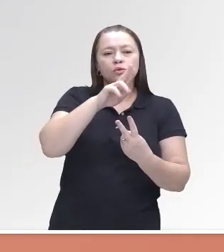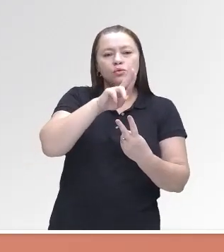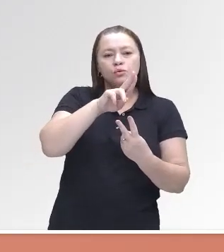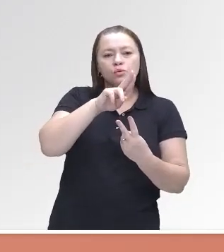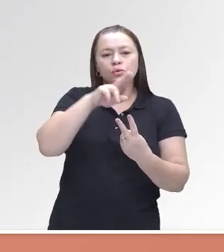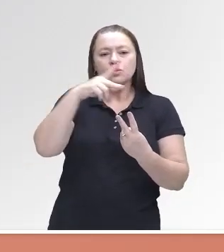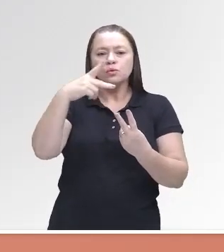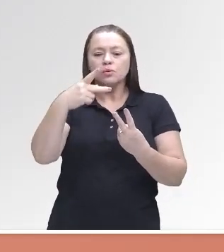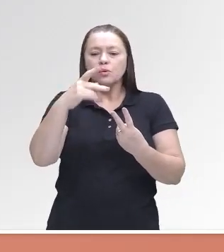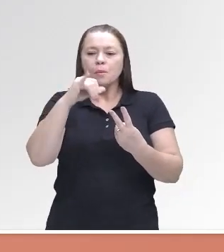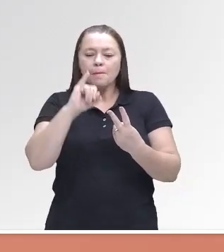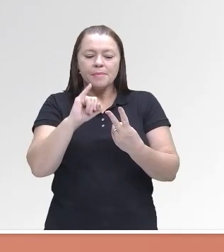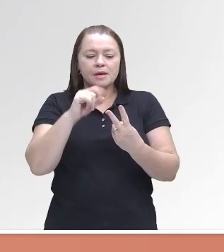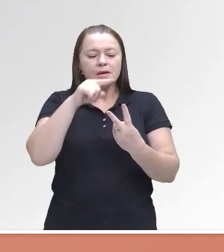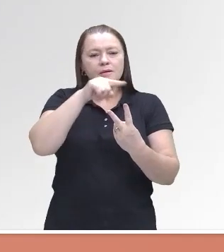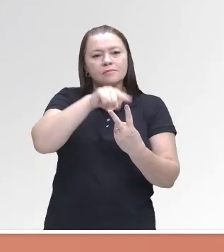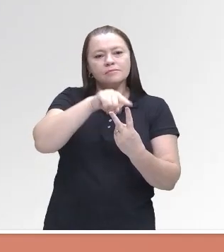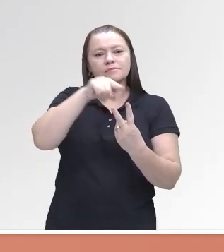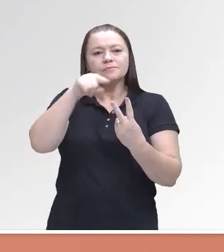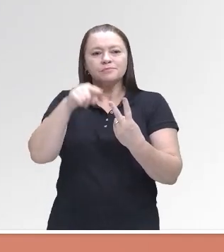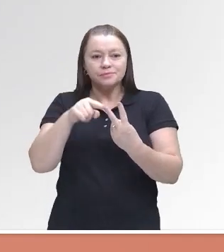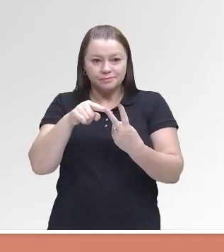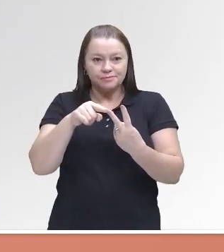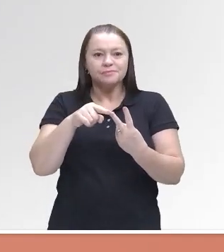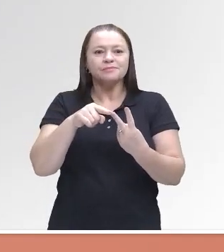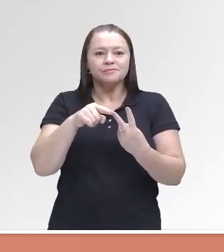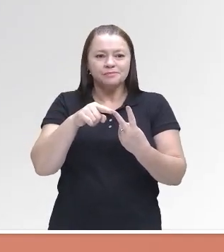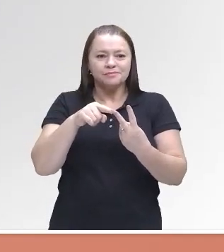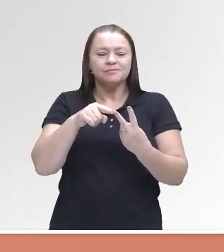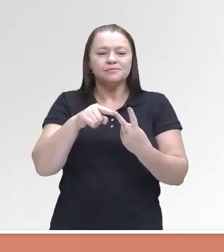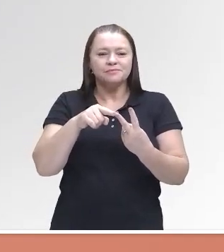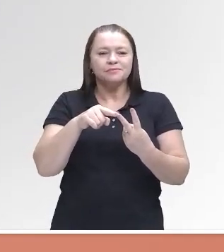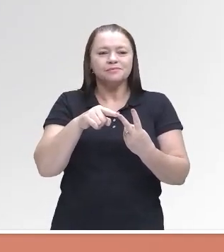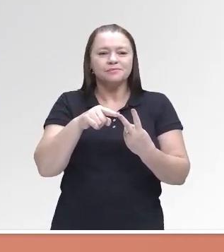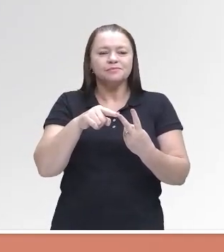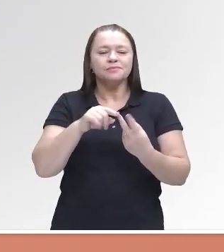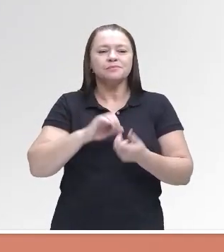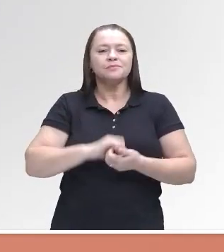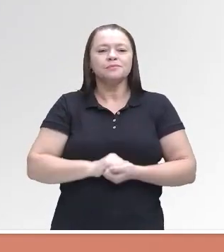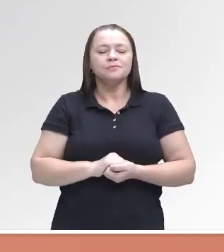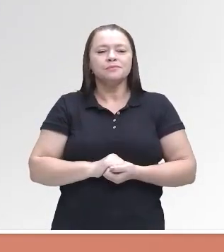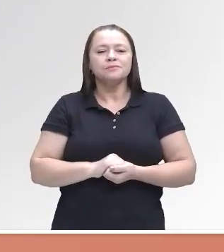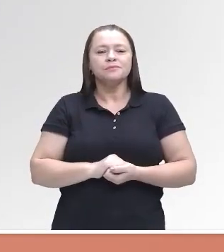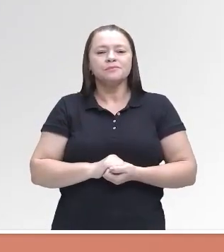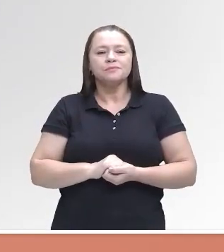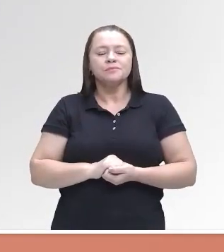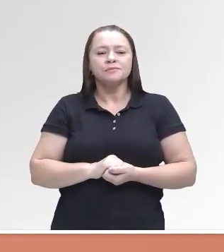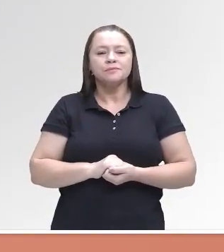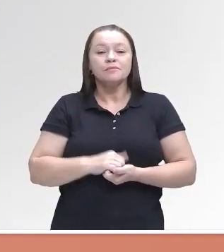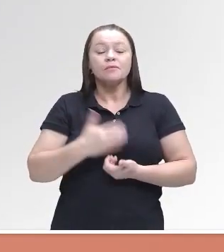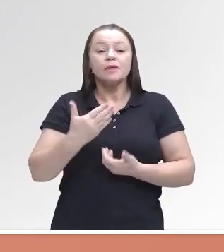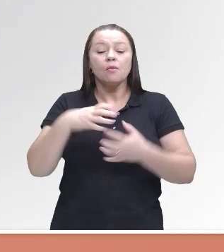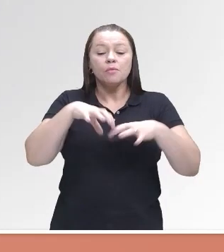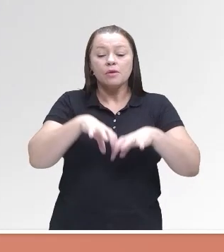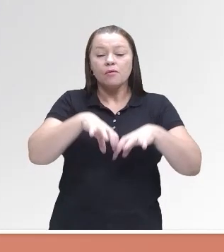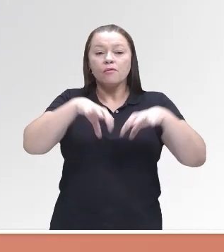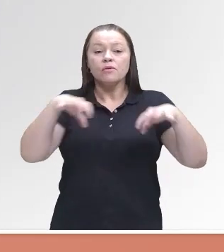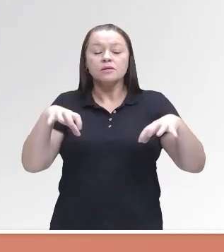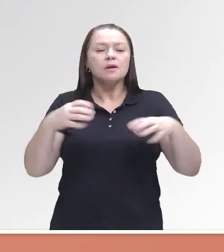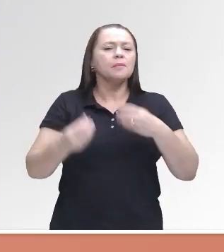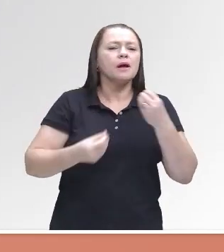Tupi. Batendo palma. Tupi. Quantas vezes eu bati? 2. Logo a separação fica